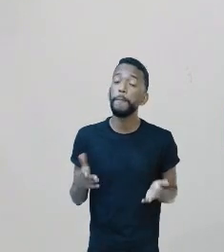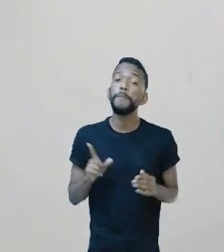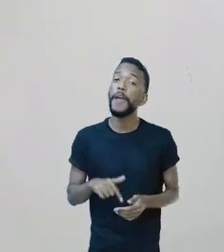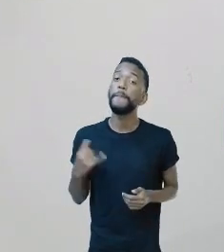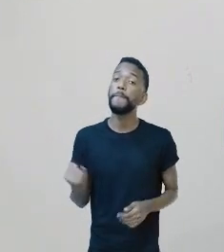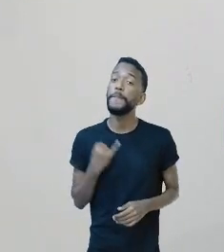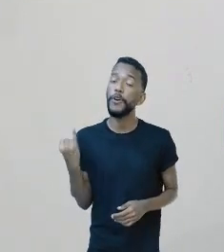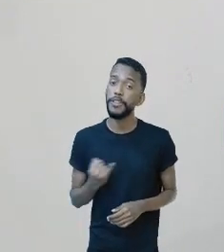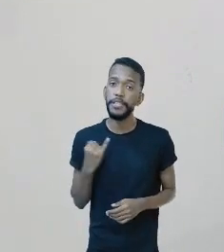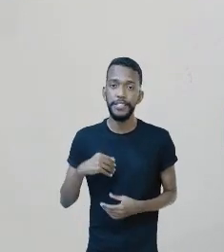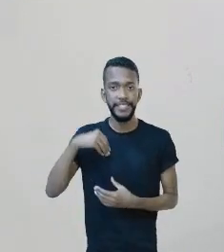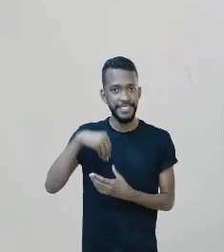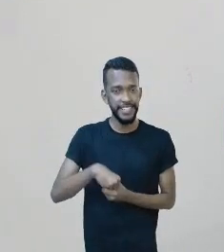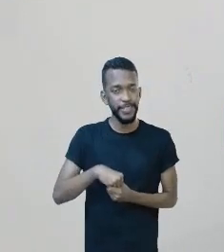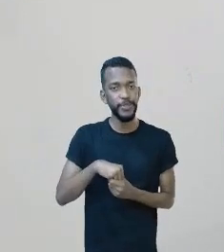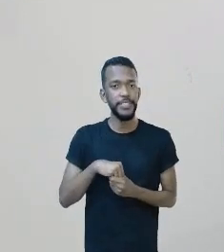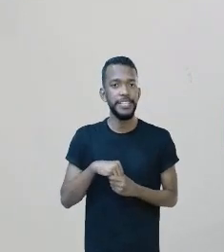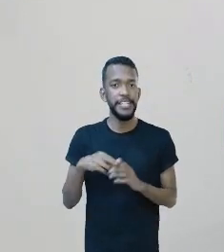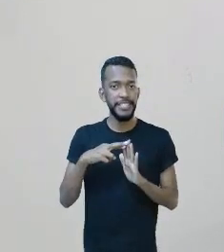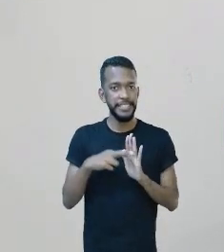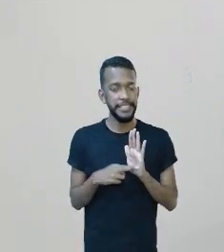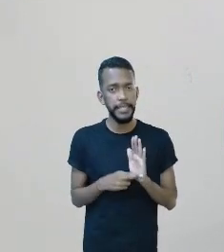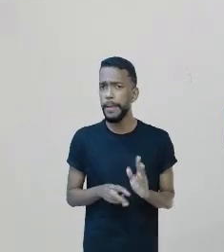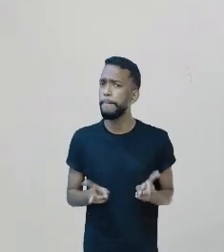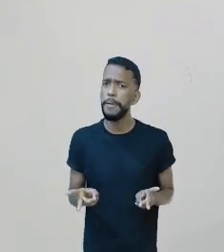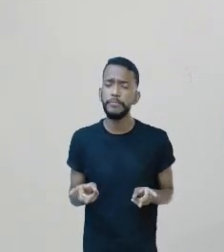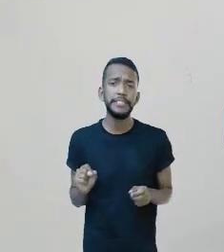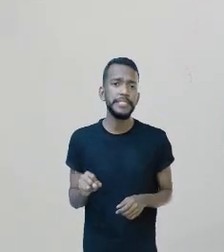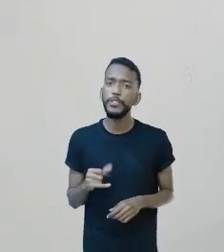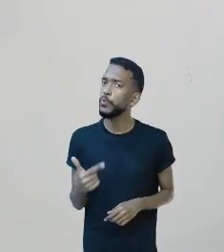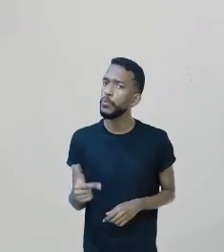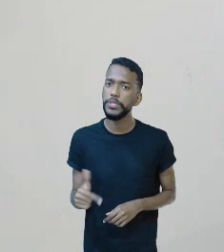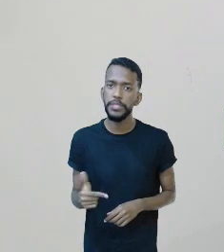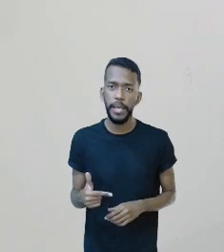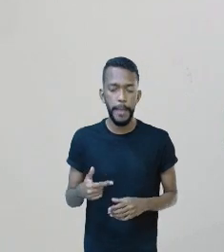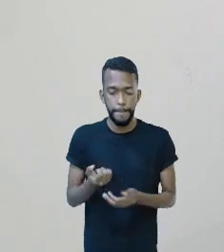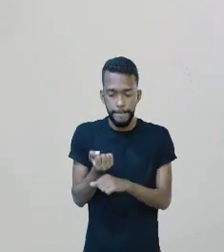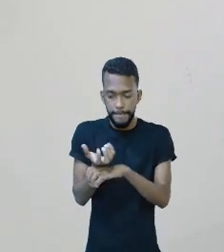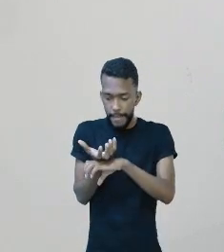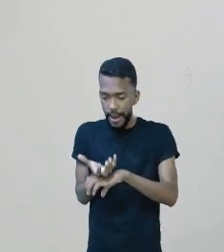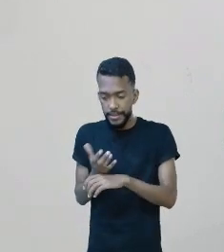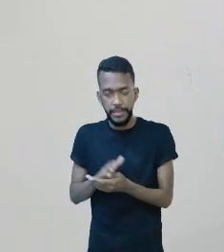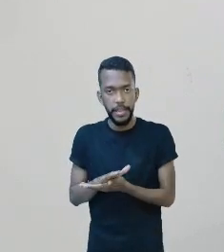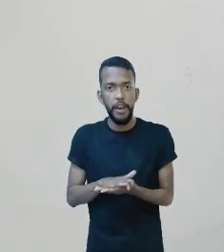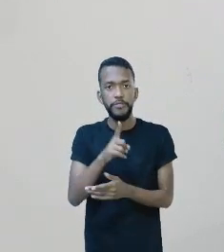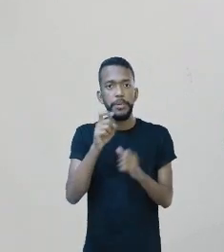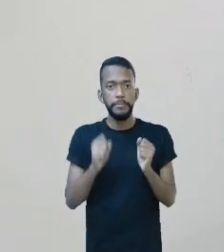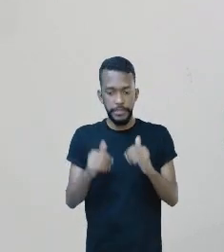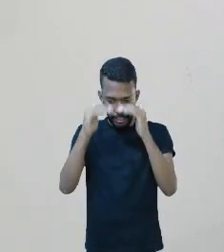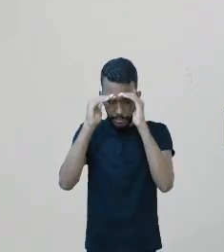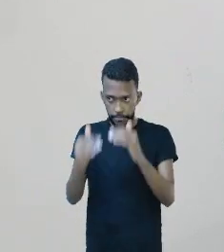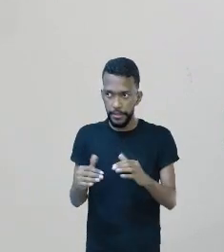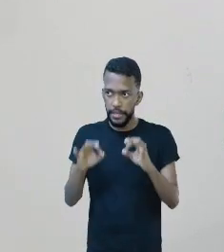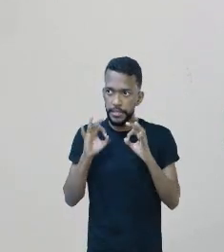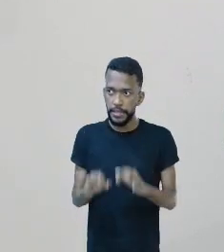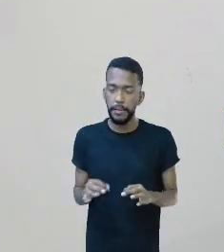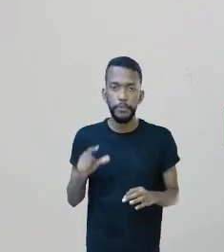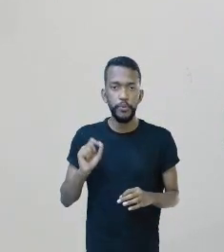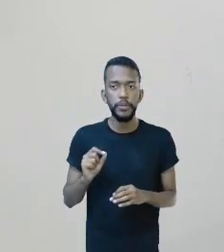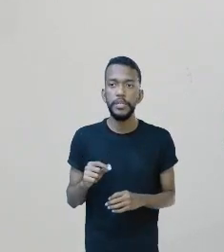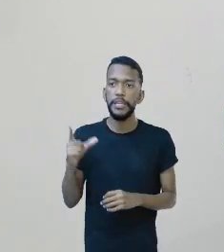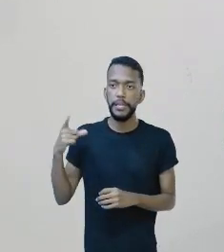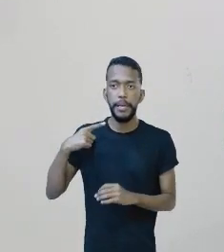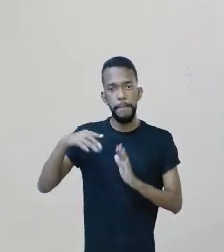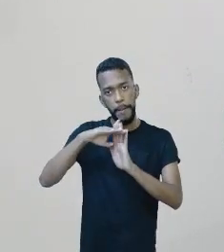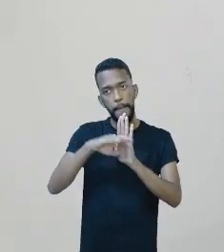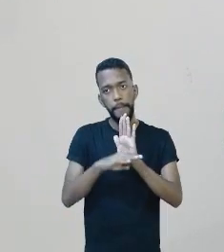importante, numa receita, mesmo que não tenha a balança, você respeitar exatamente o que é pedido